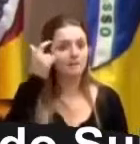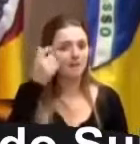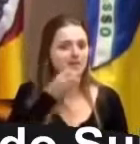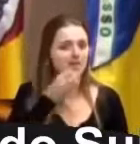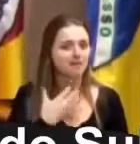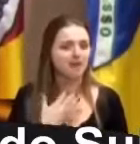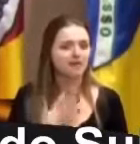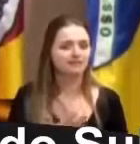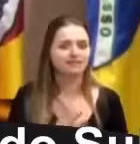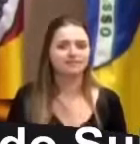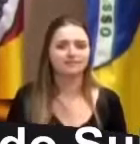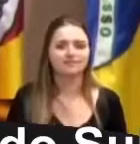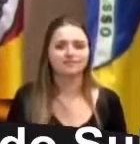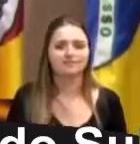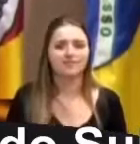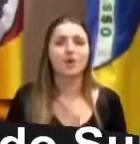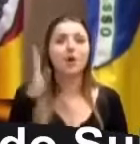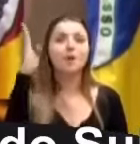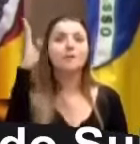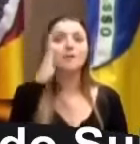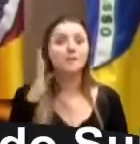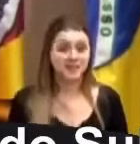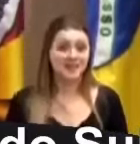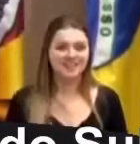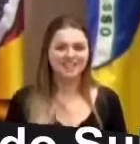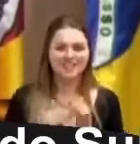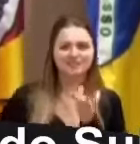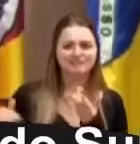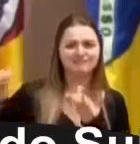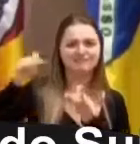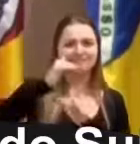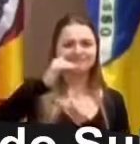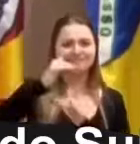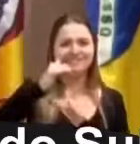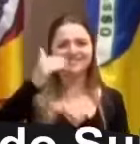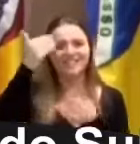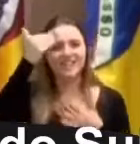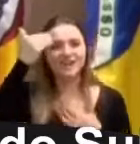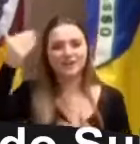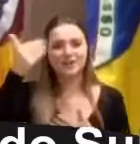Pensem bem nisso. E Brasil, acima de tudo, muito obrigado.